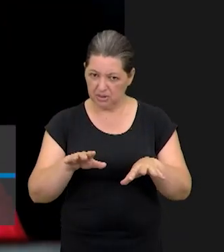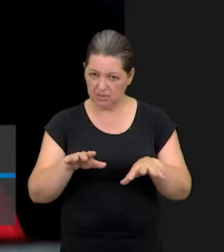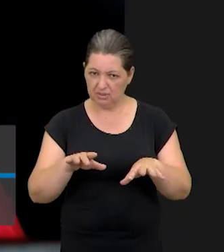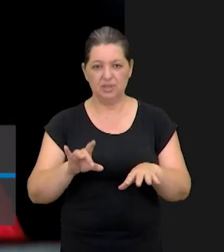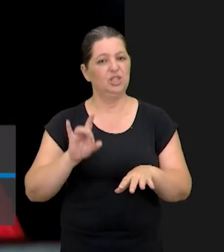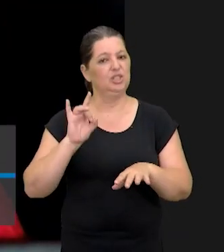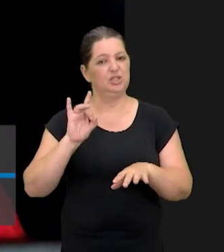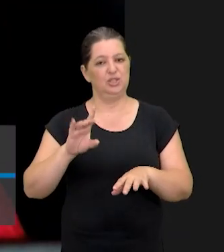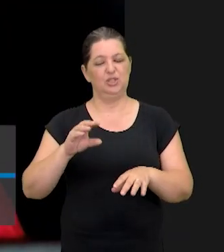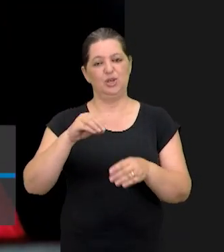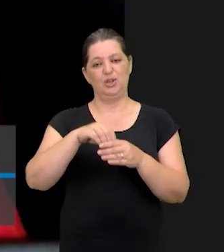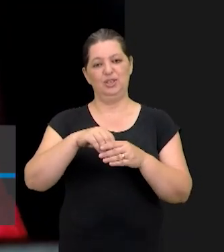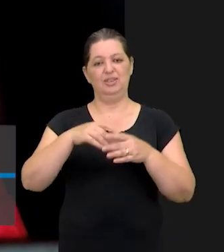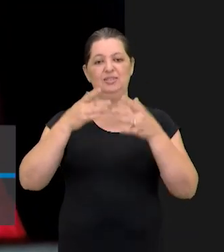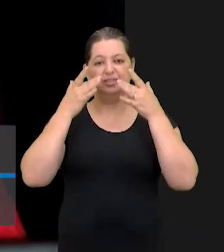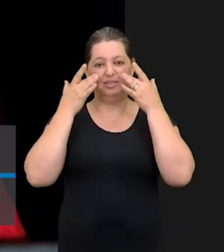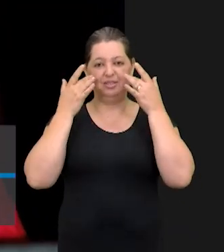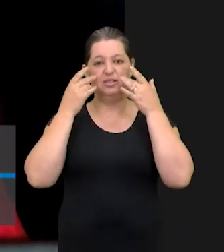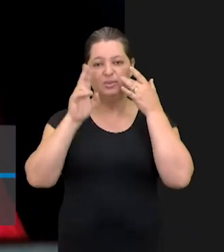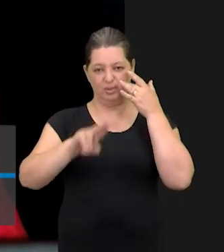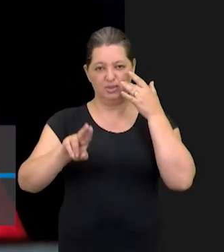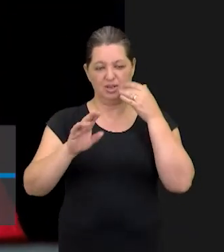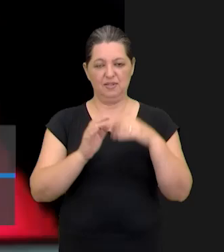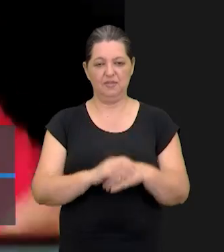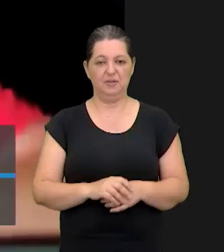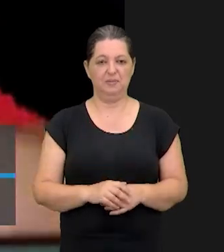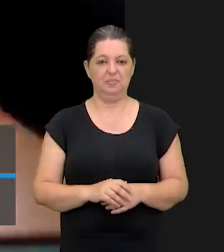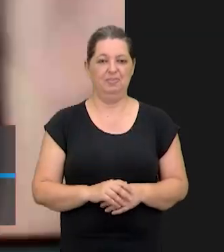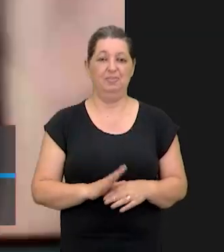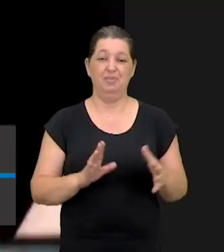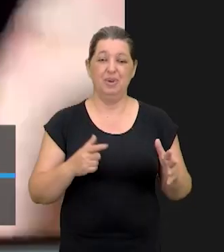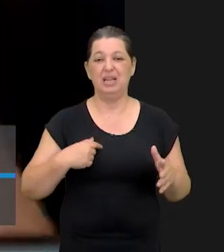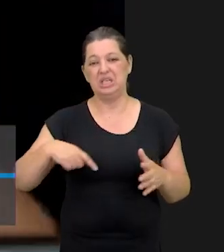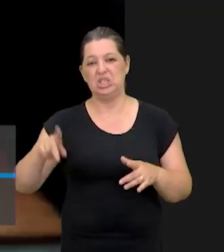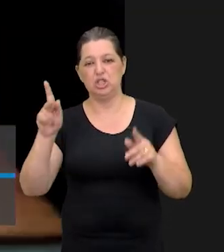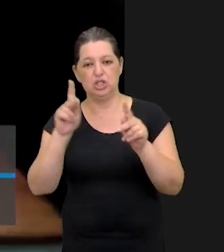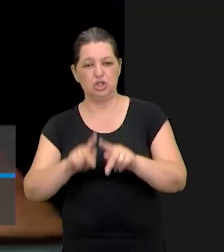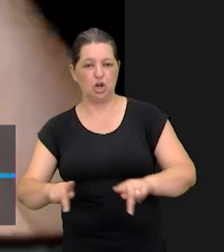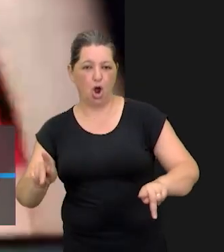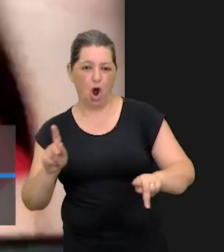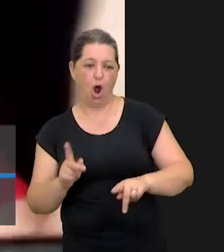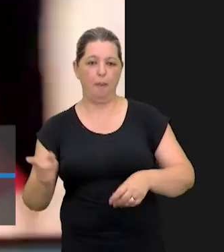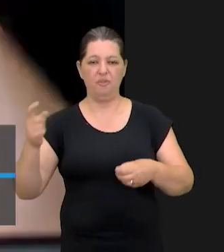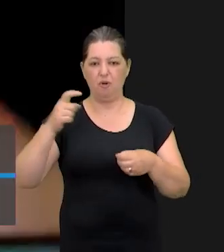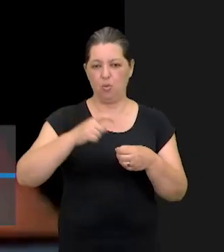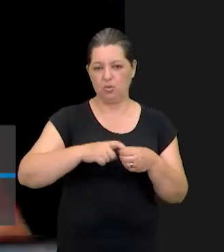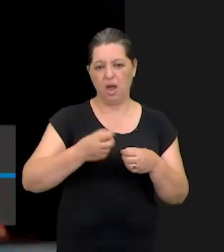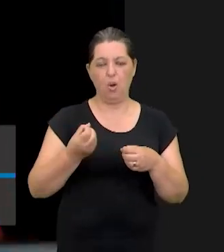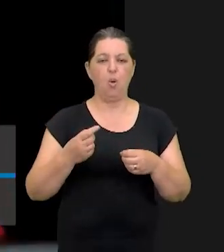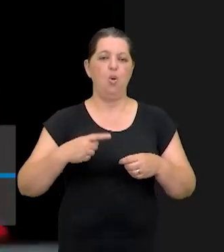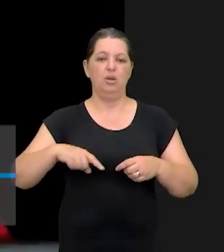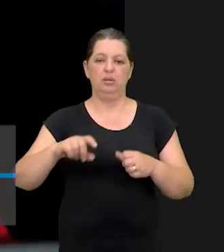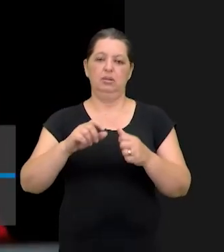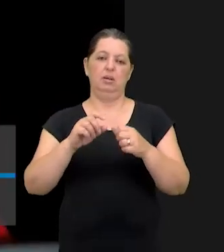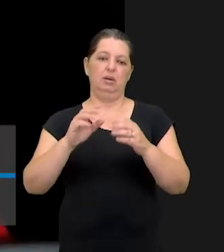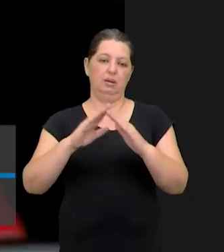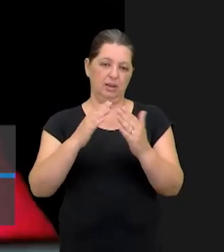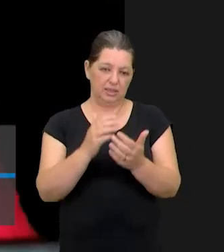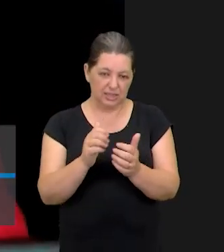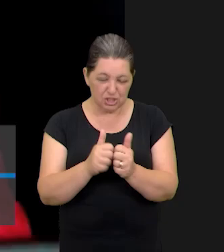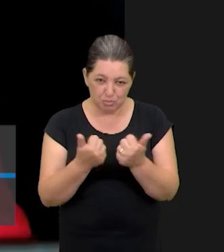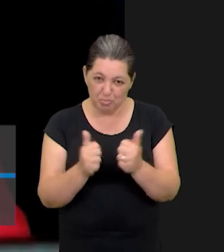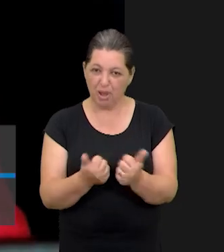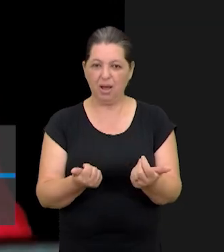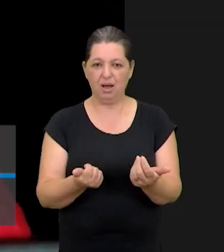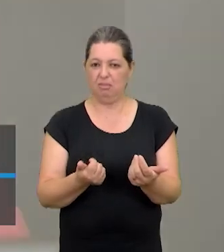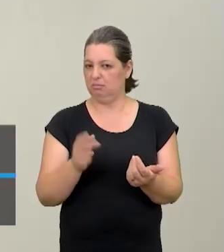Só no teatro. No teatro eu utilizava. Agora, para ir ao shopping, voltar para ir na farmácia, na padaria, não utilizava, não.